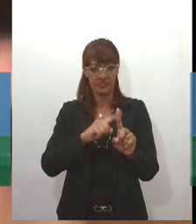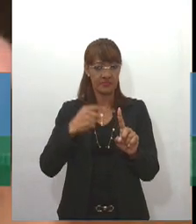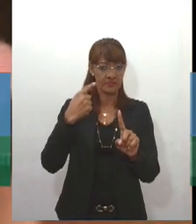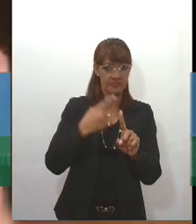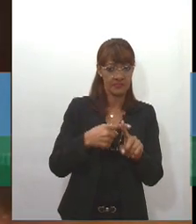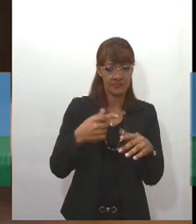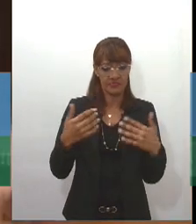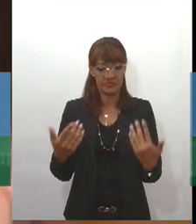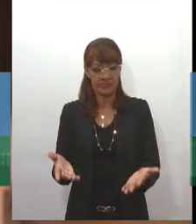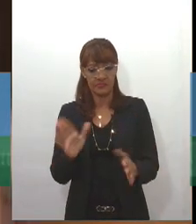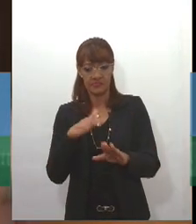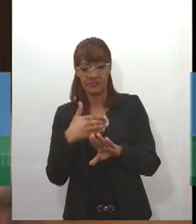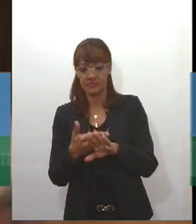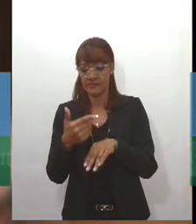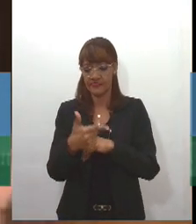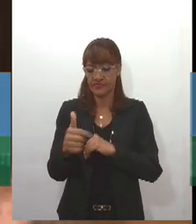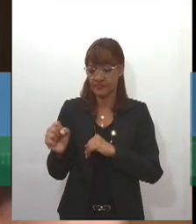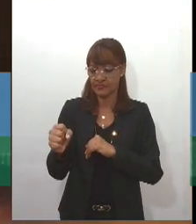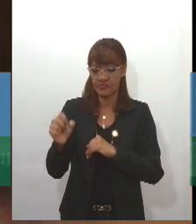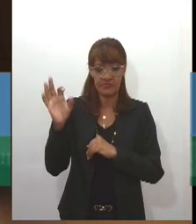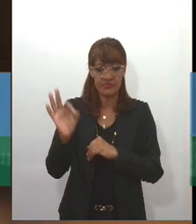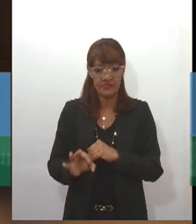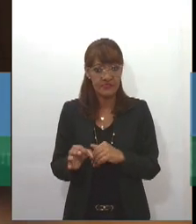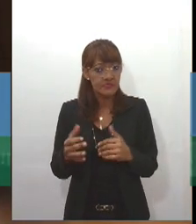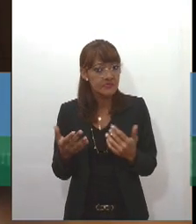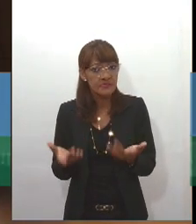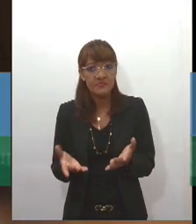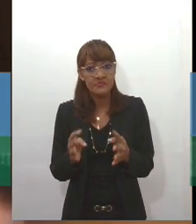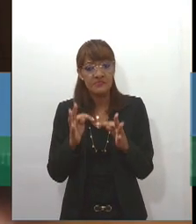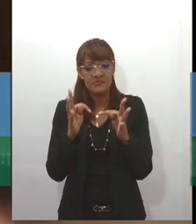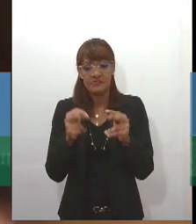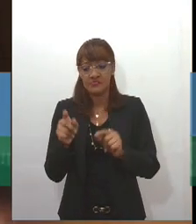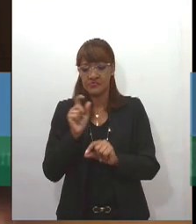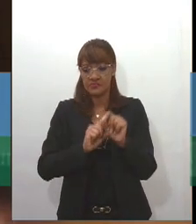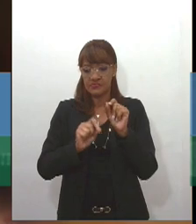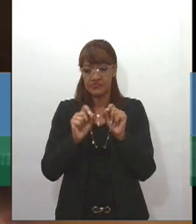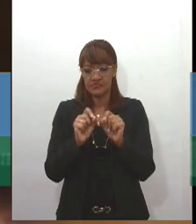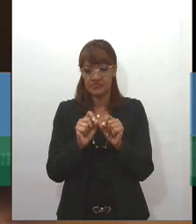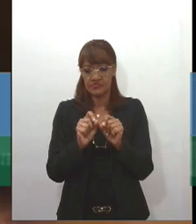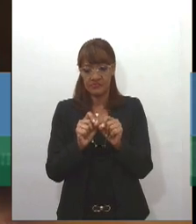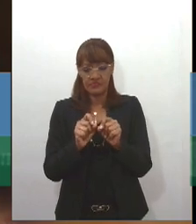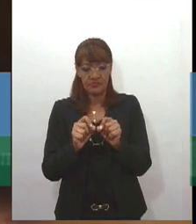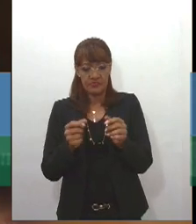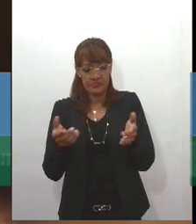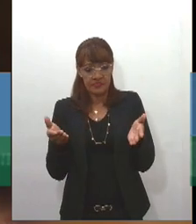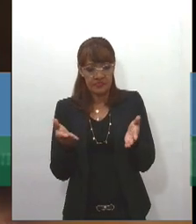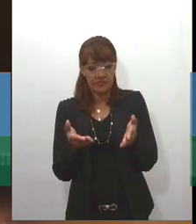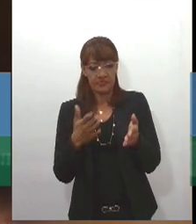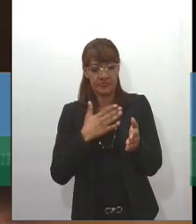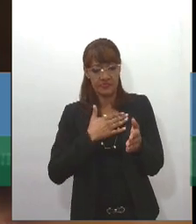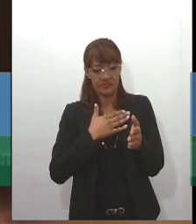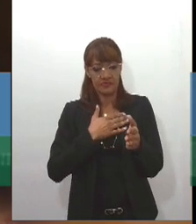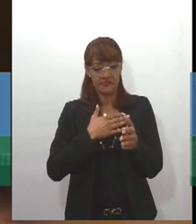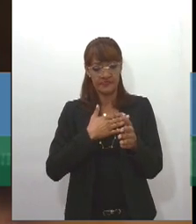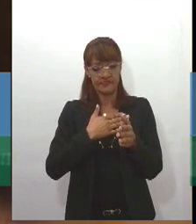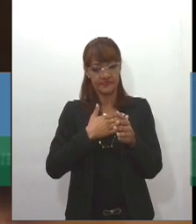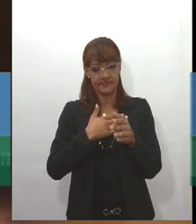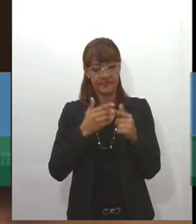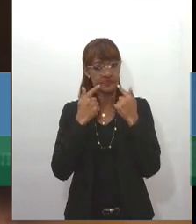28% isso tudo vai ser definido A posteriore então as minhas críticas são muito grandes são muito